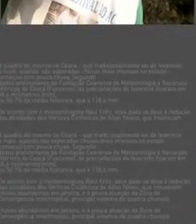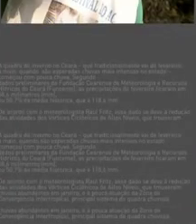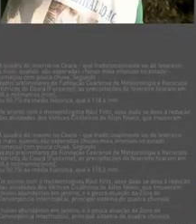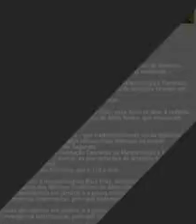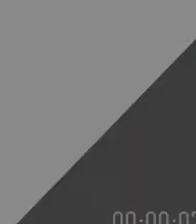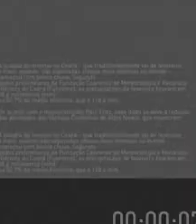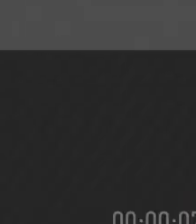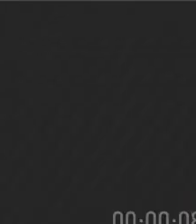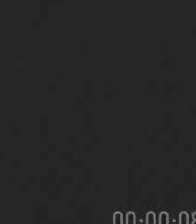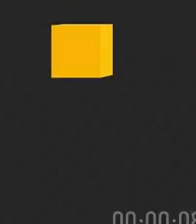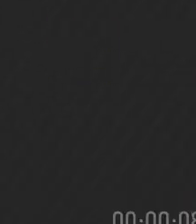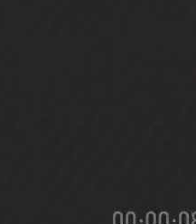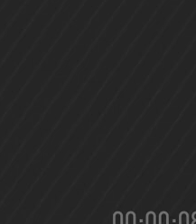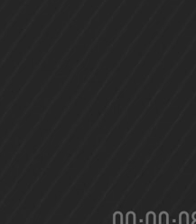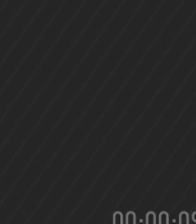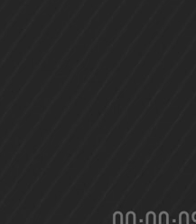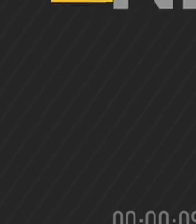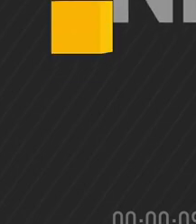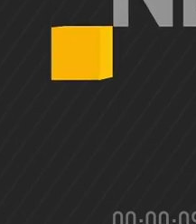ae